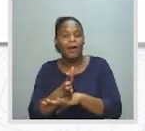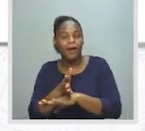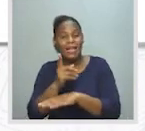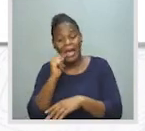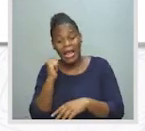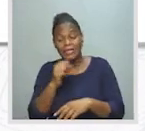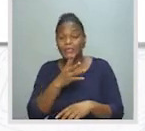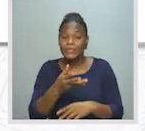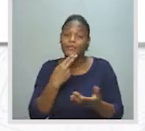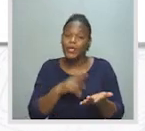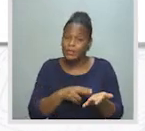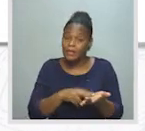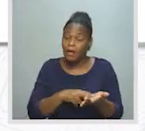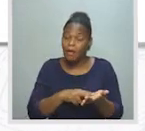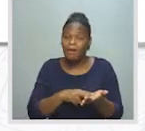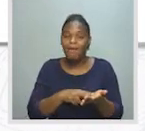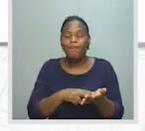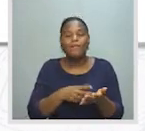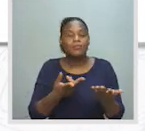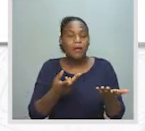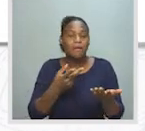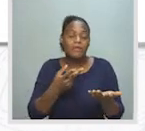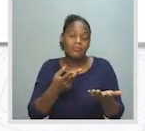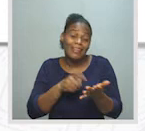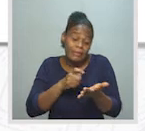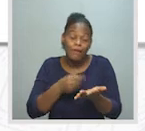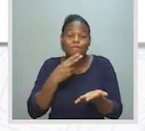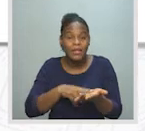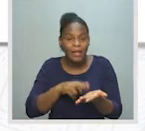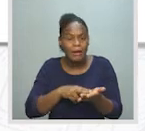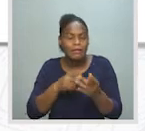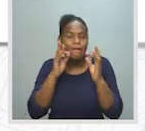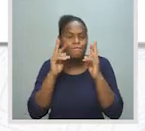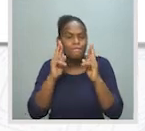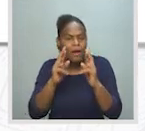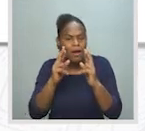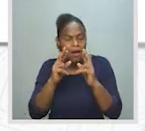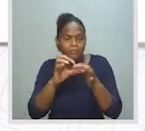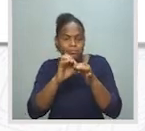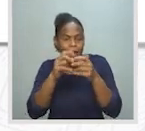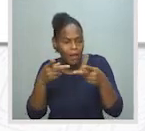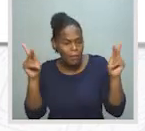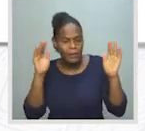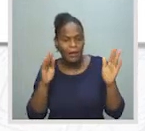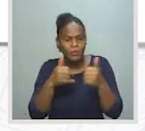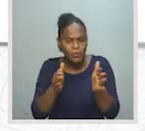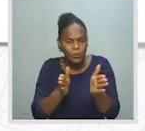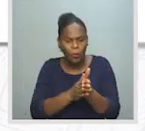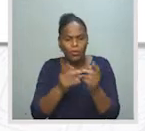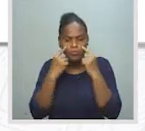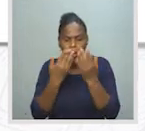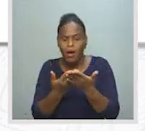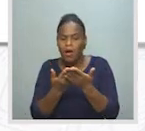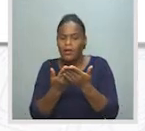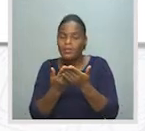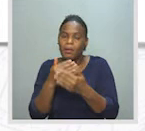considera necessário libertar as verdades da fé de todas as interpretações que